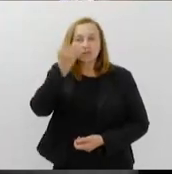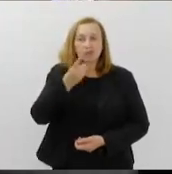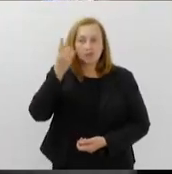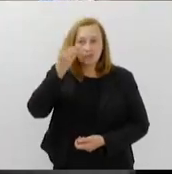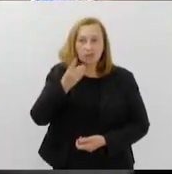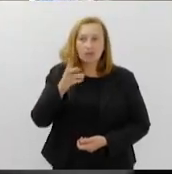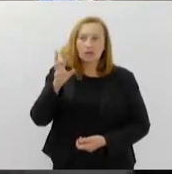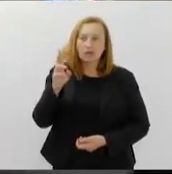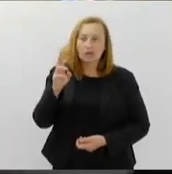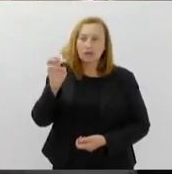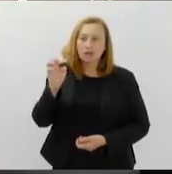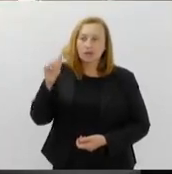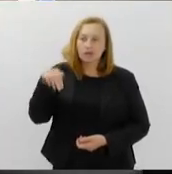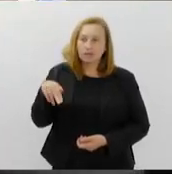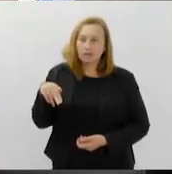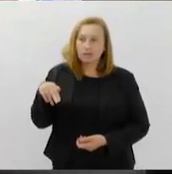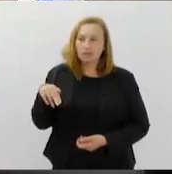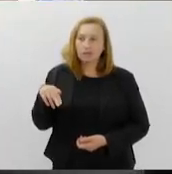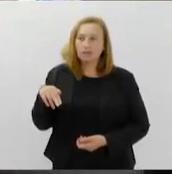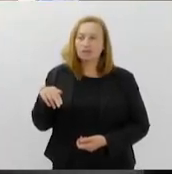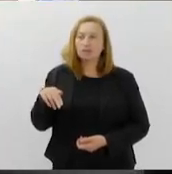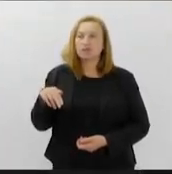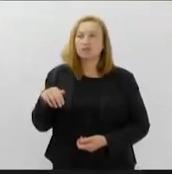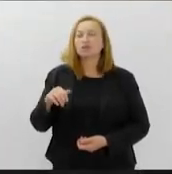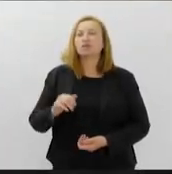Deputado Renan Jordi.